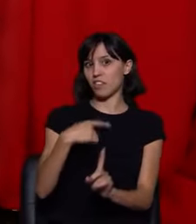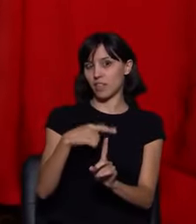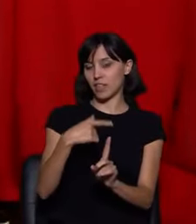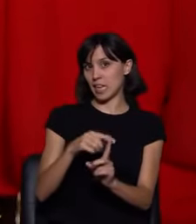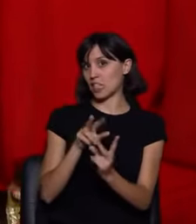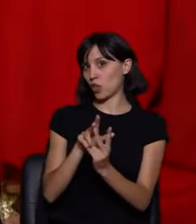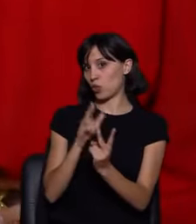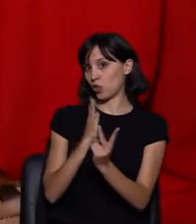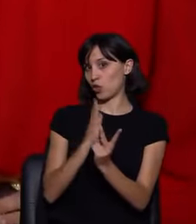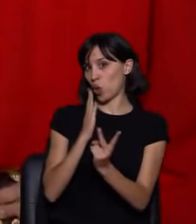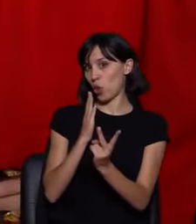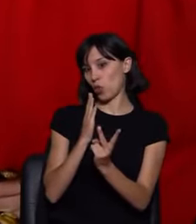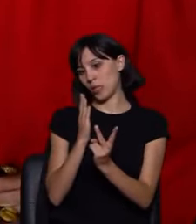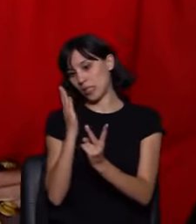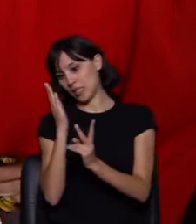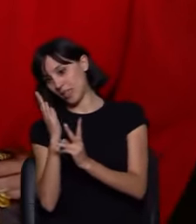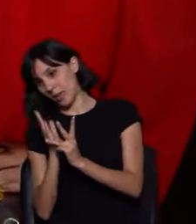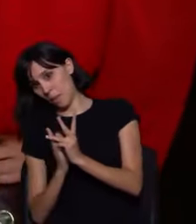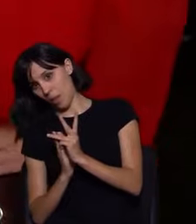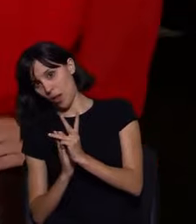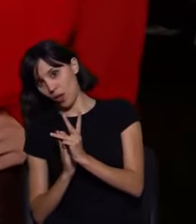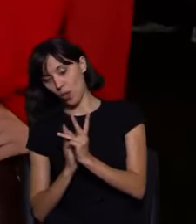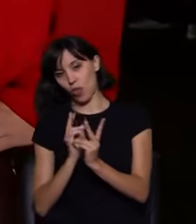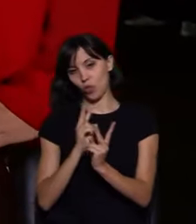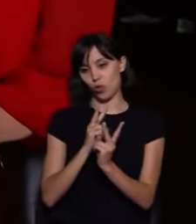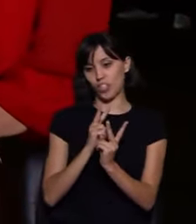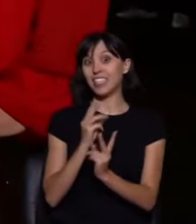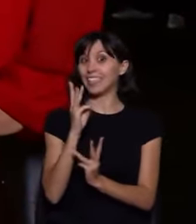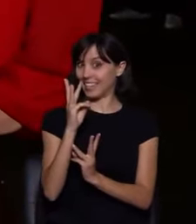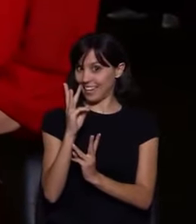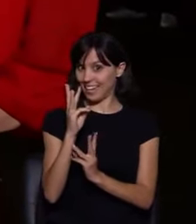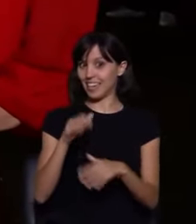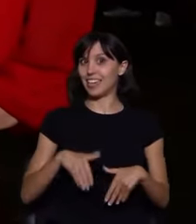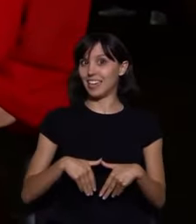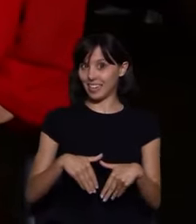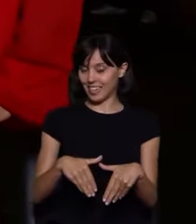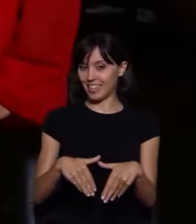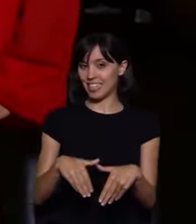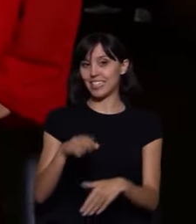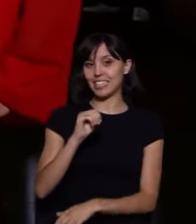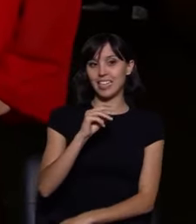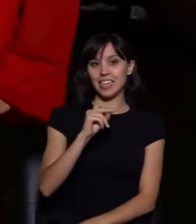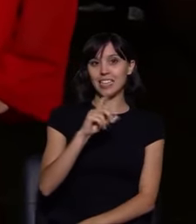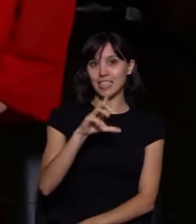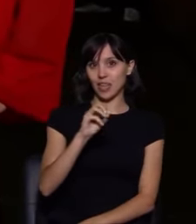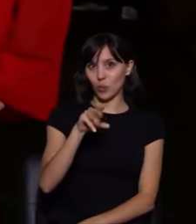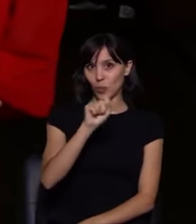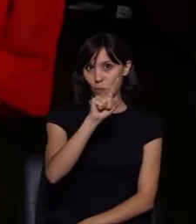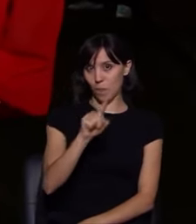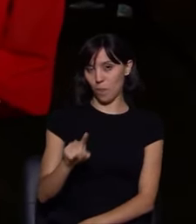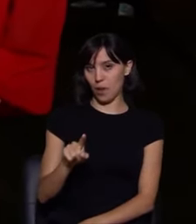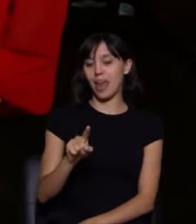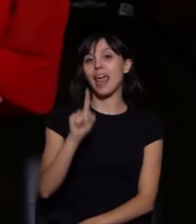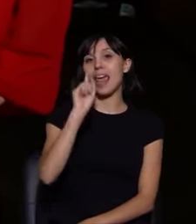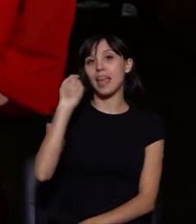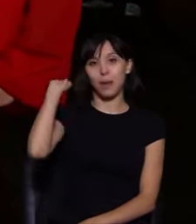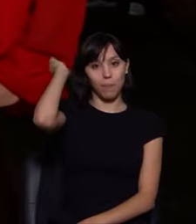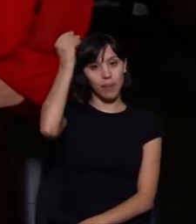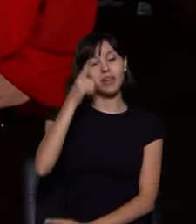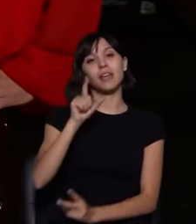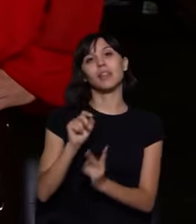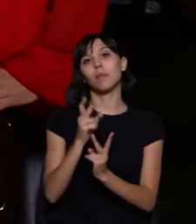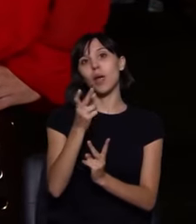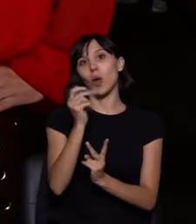padrinhos. Tem dois e meio. Tem dois? Tem três! Que é a Salomé Caldeira, que é a madrinha, e também o nosso querido